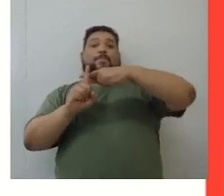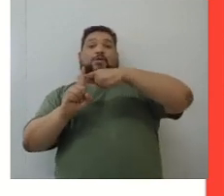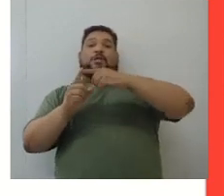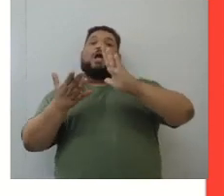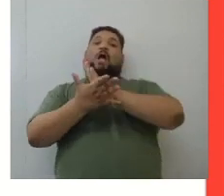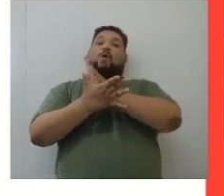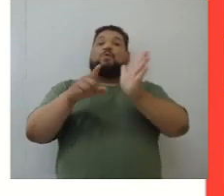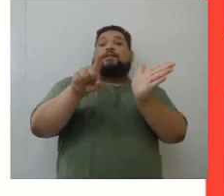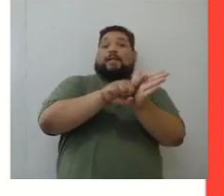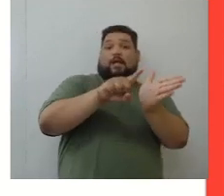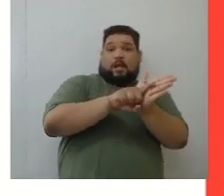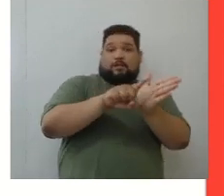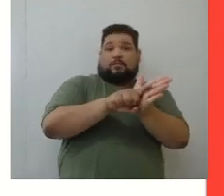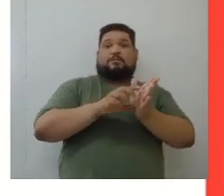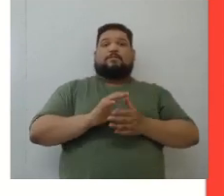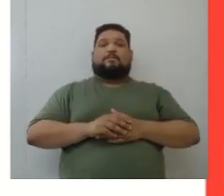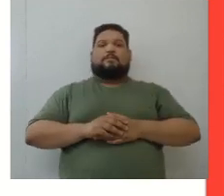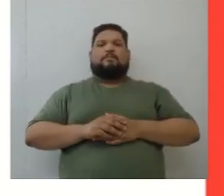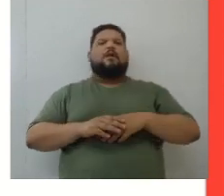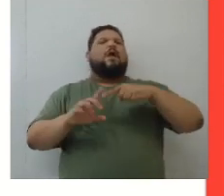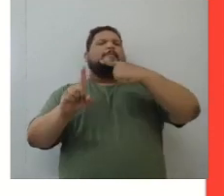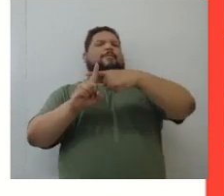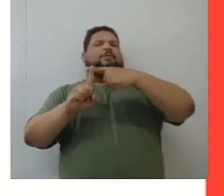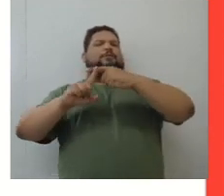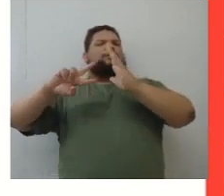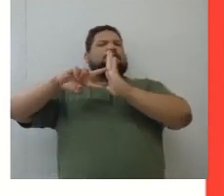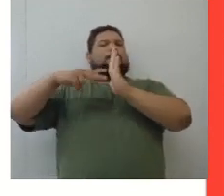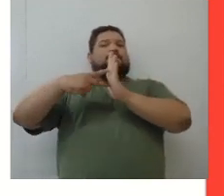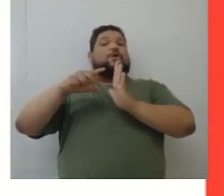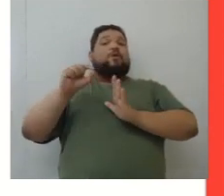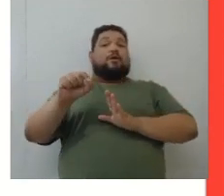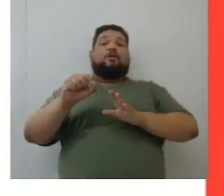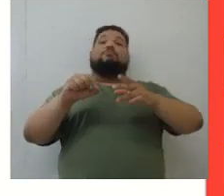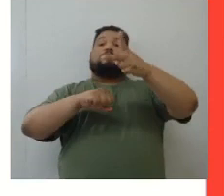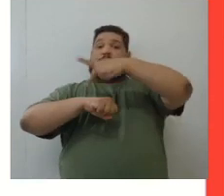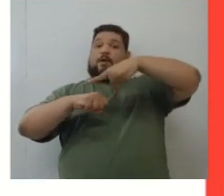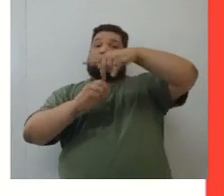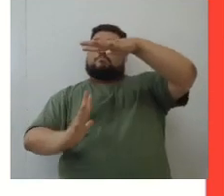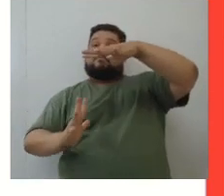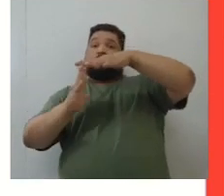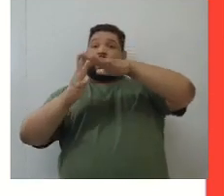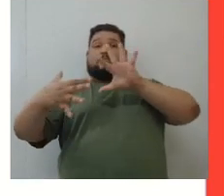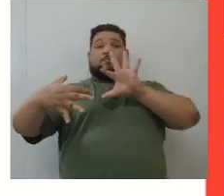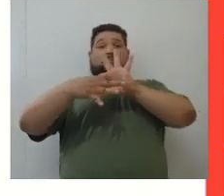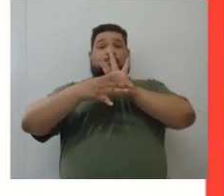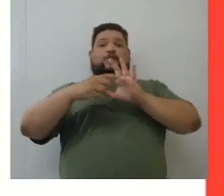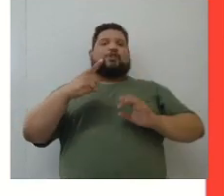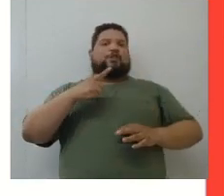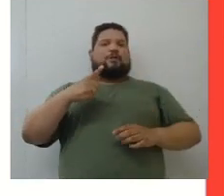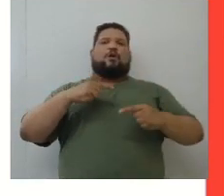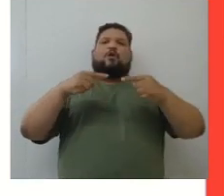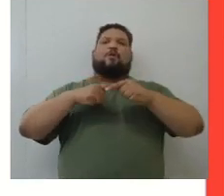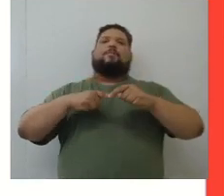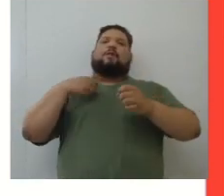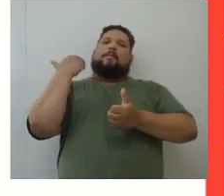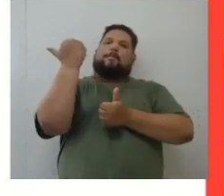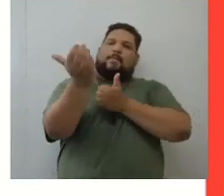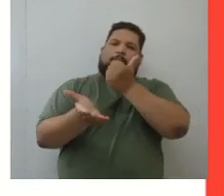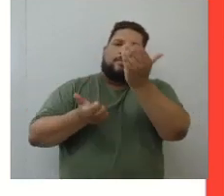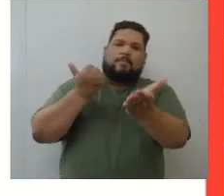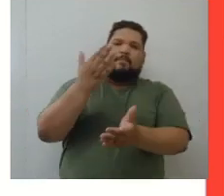fatores repulsivos. Fatores atrativos estão ligados aos países desenvolvidos e ele se expressa na oferta de bens e